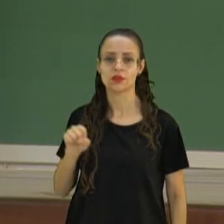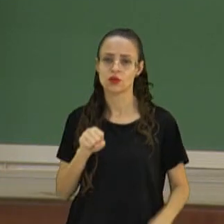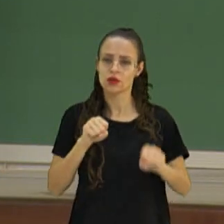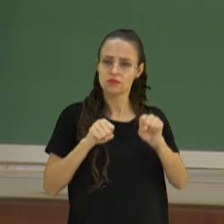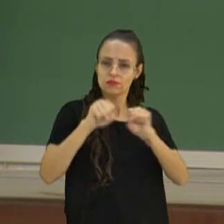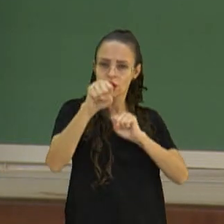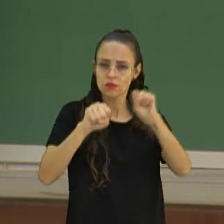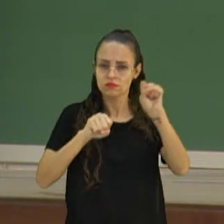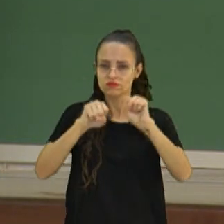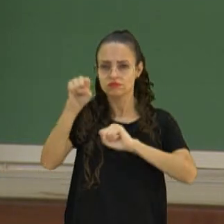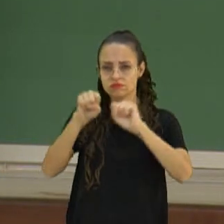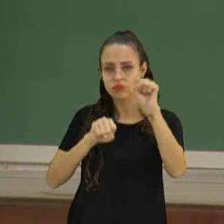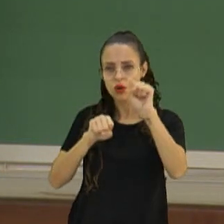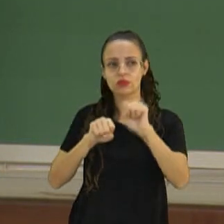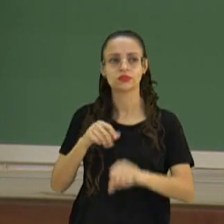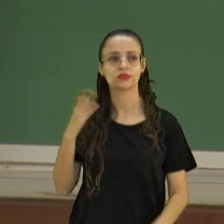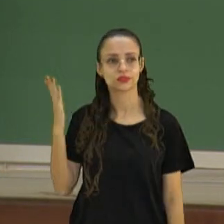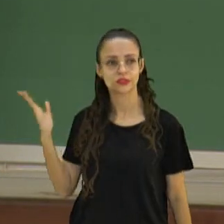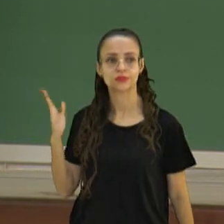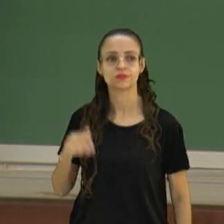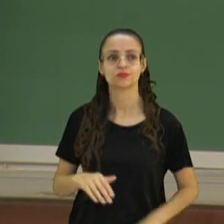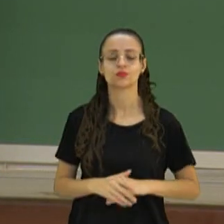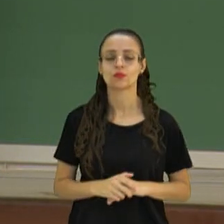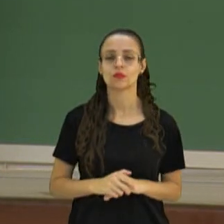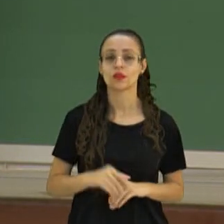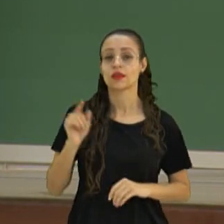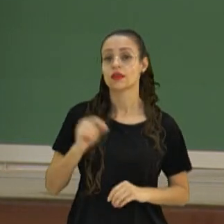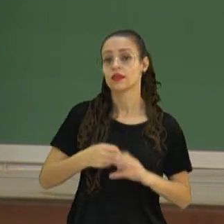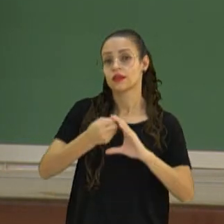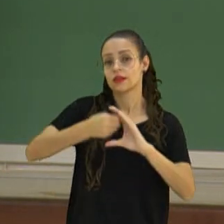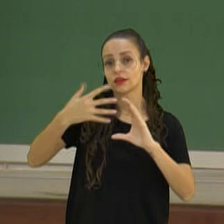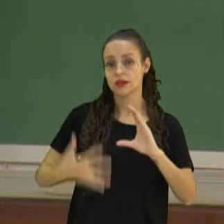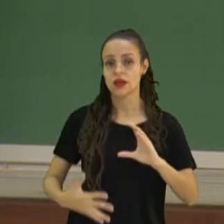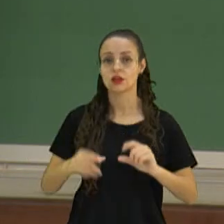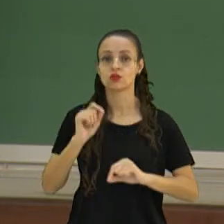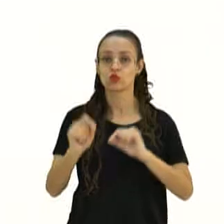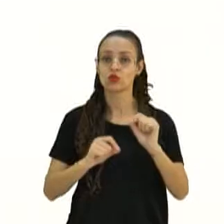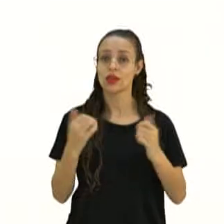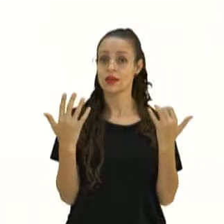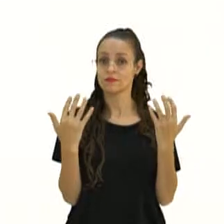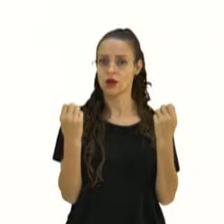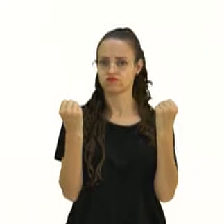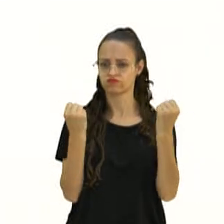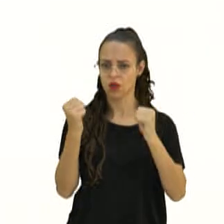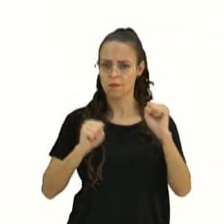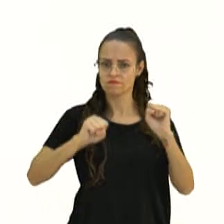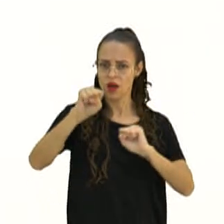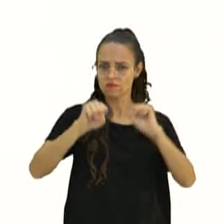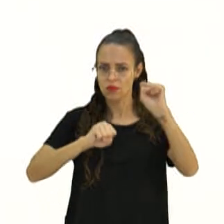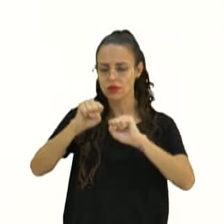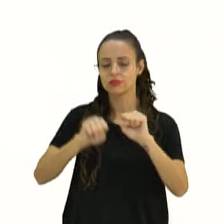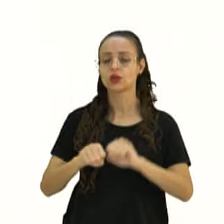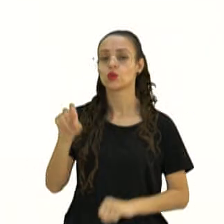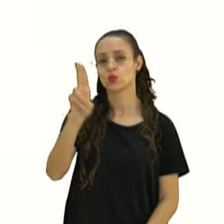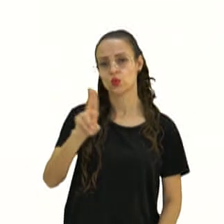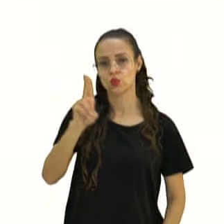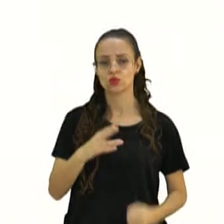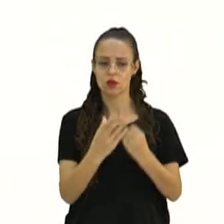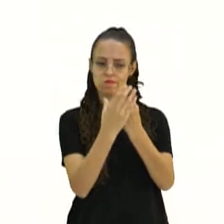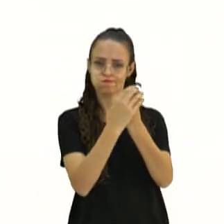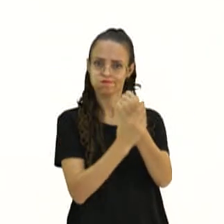né? Que também é chamado de nobre arte. Então, tem como característica a habilidade de lutar com os punhos, geralmente com luvas, né, de